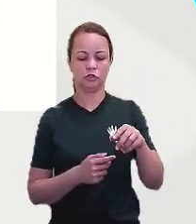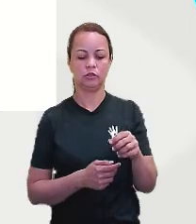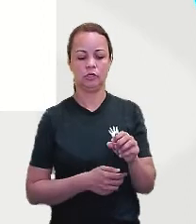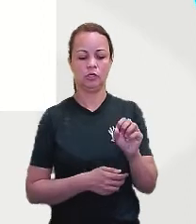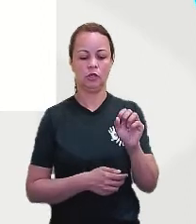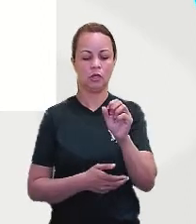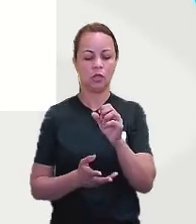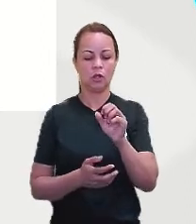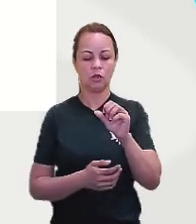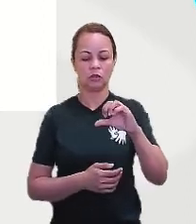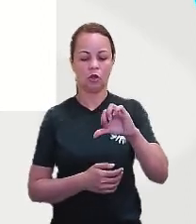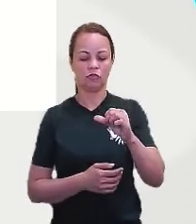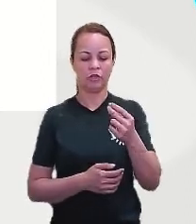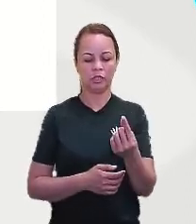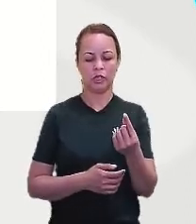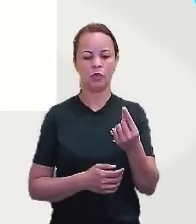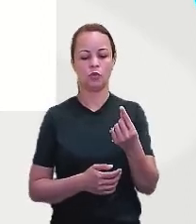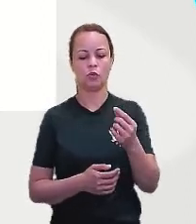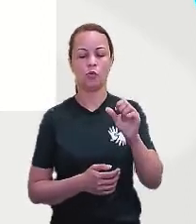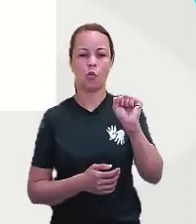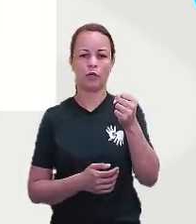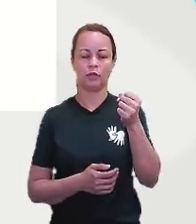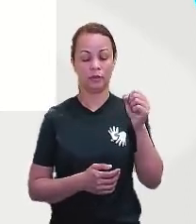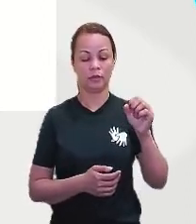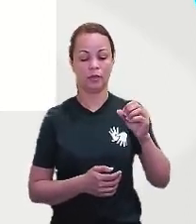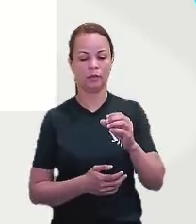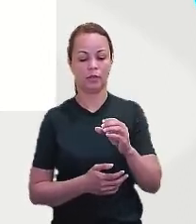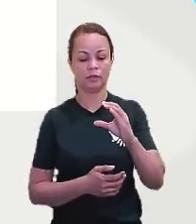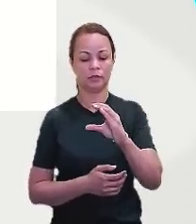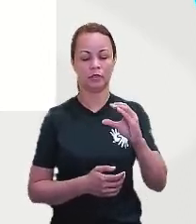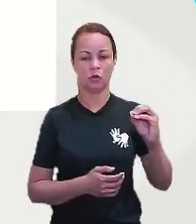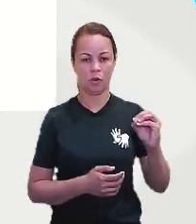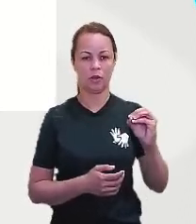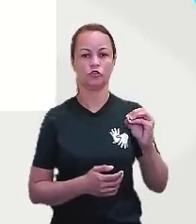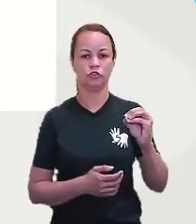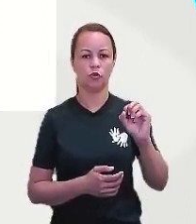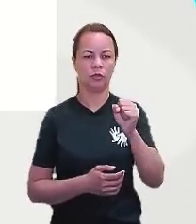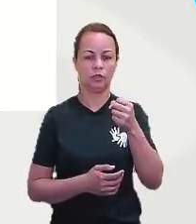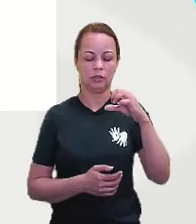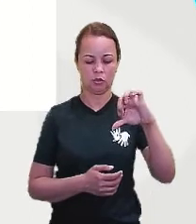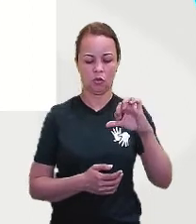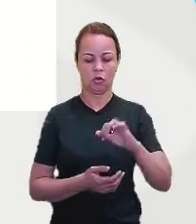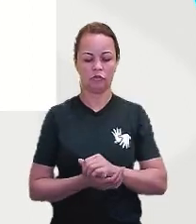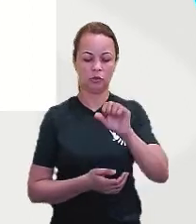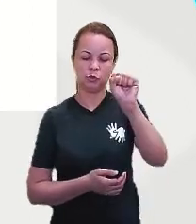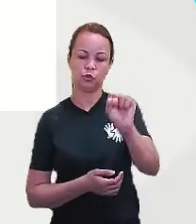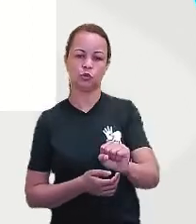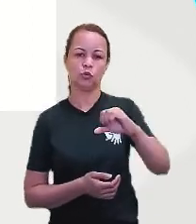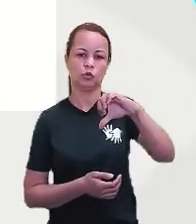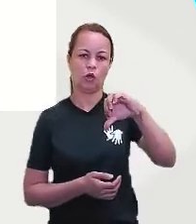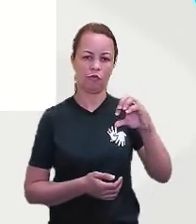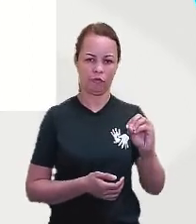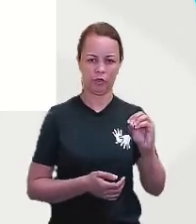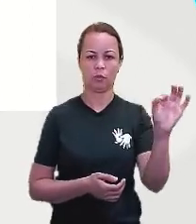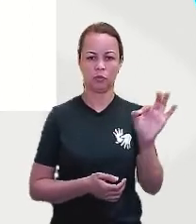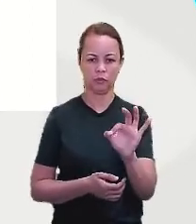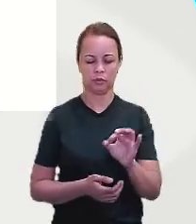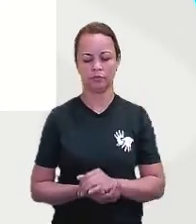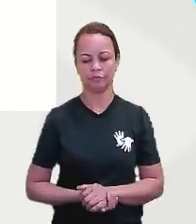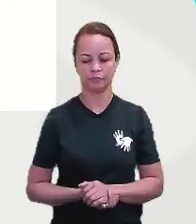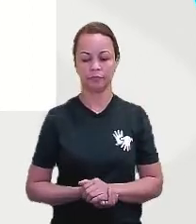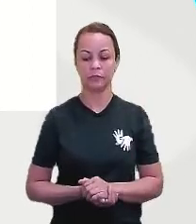90%. E na região Centro-Oeste, 89%. E quando a gente observa o mapa do Brasil ao lado, que está mais em marrom,